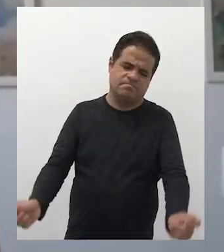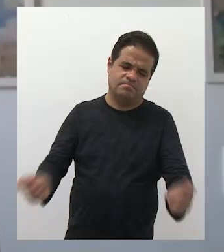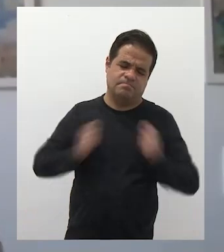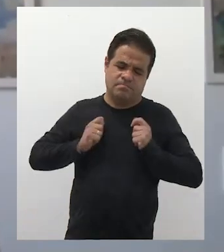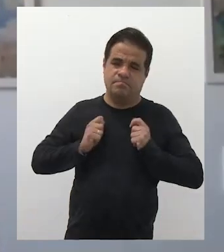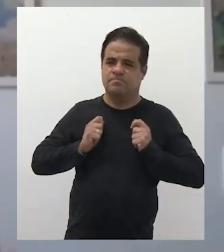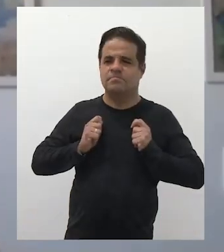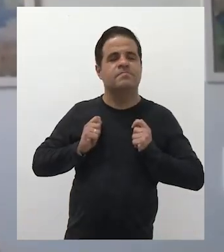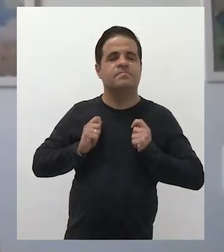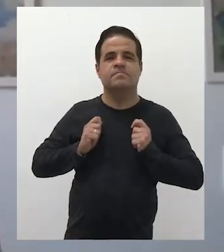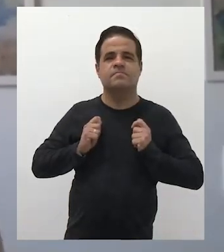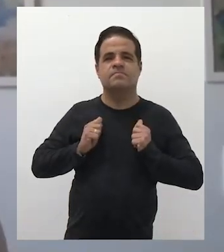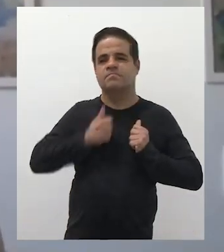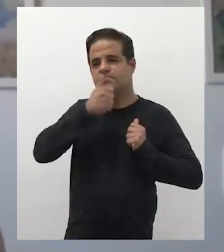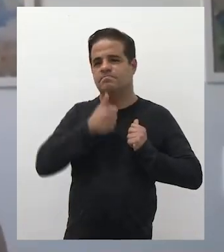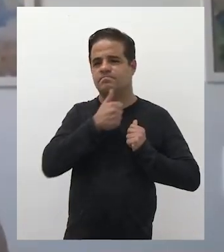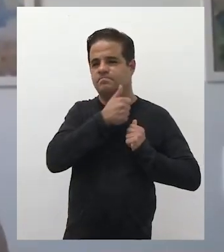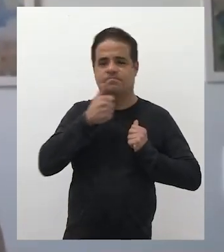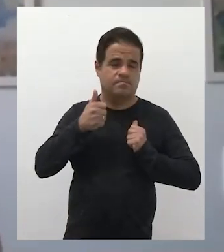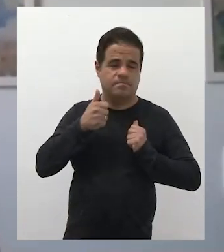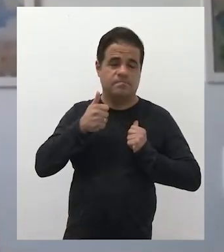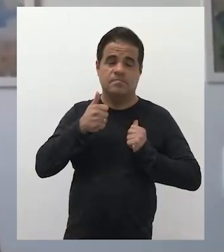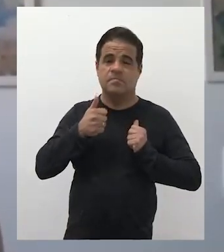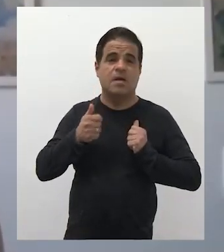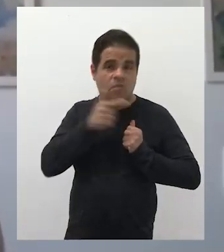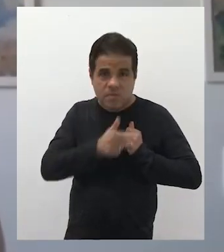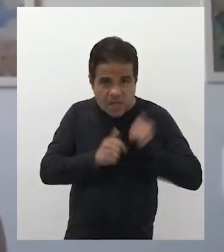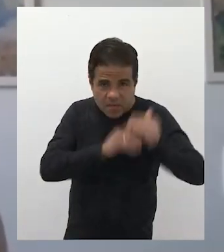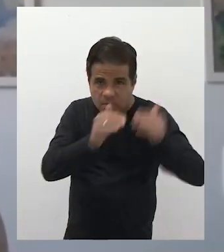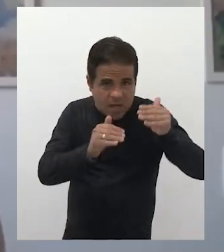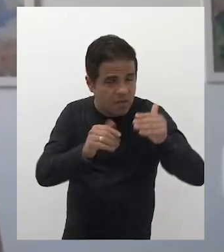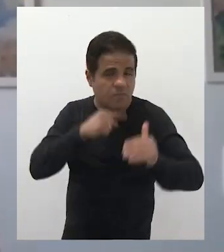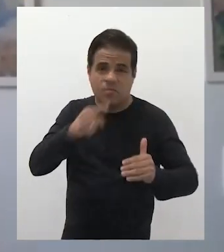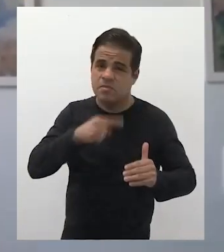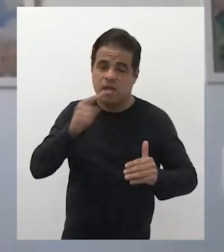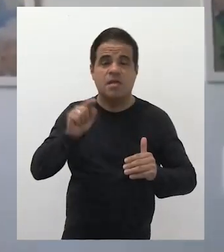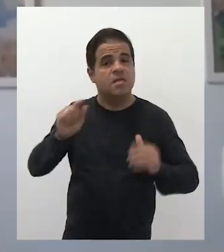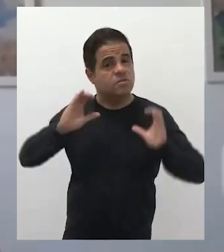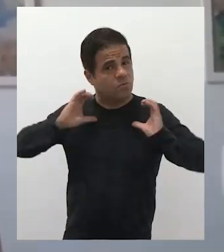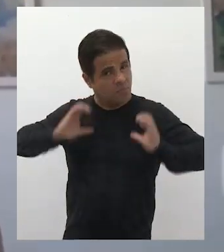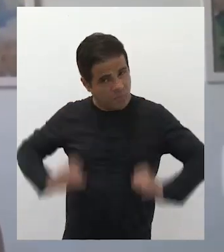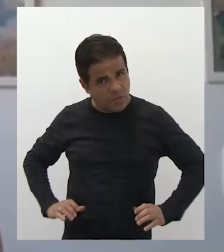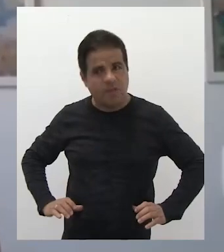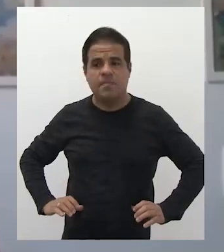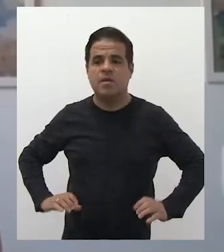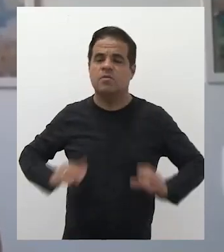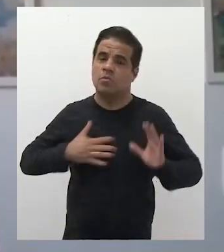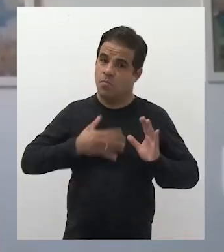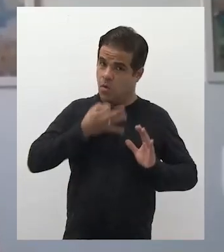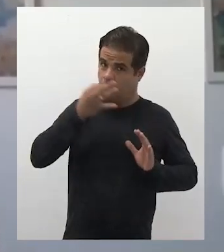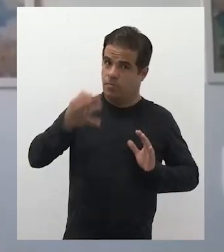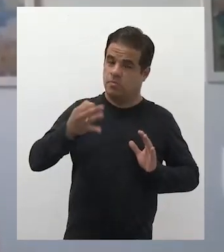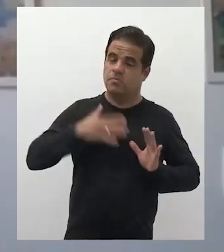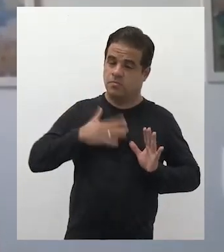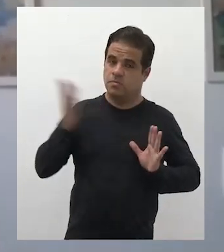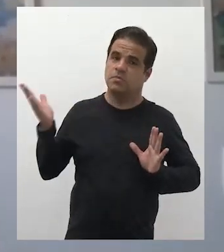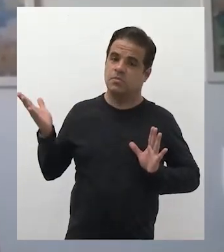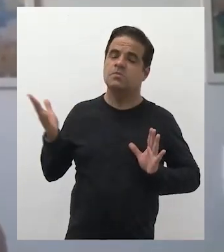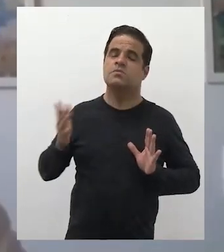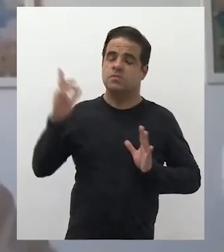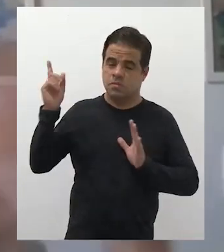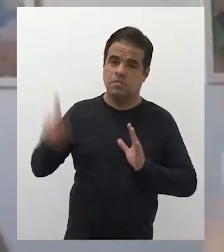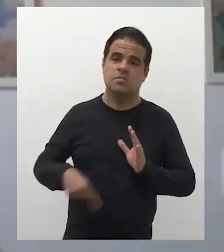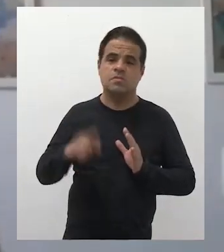pronto. Aí é que a gente não vai para frente. E esse comportamento, sim, pelo menos do meu ponto de vista,